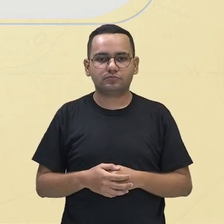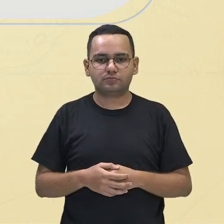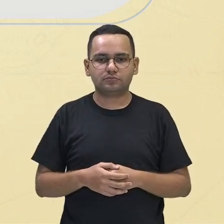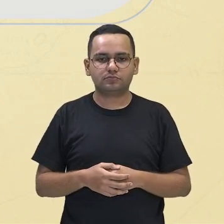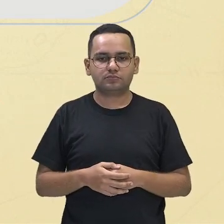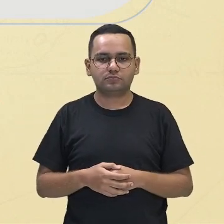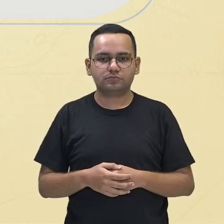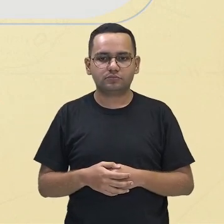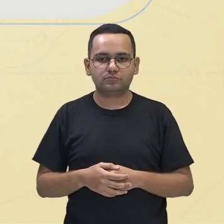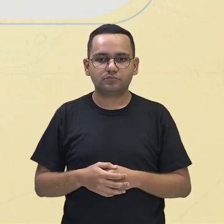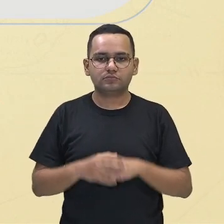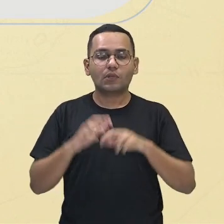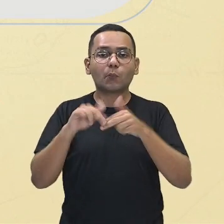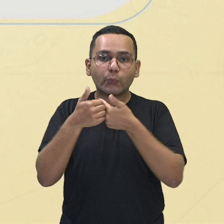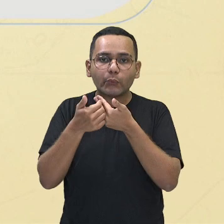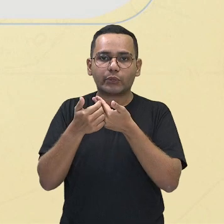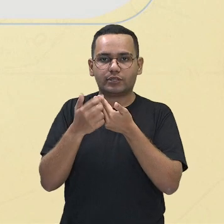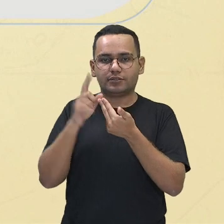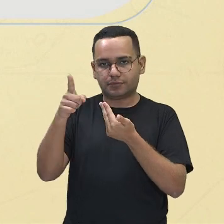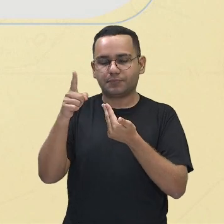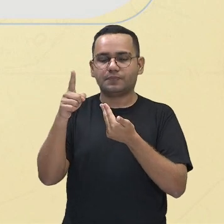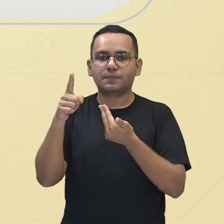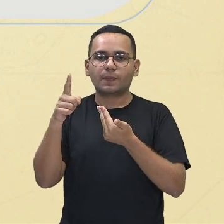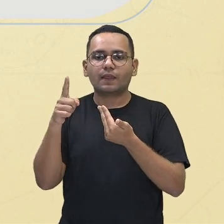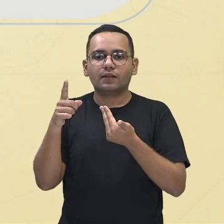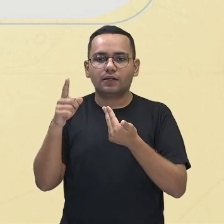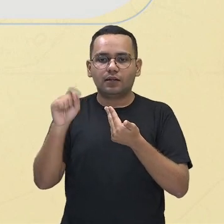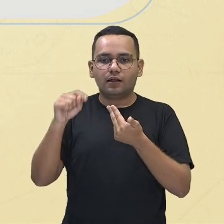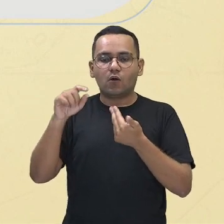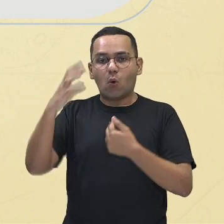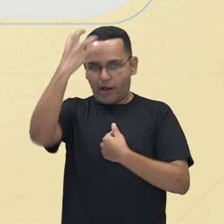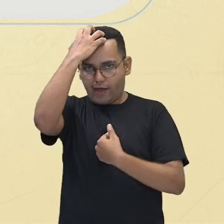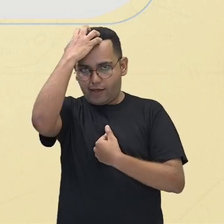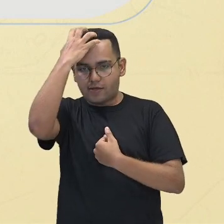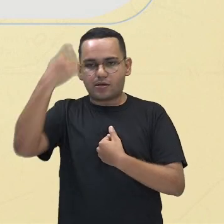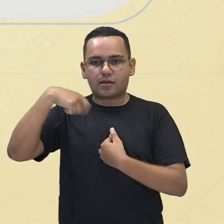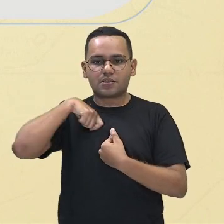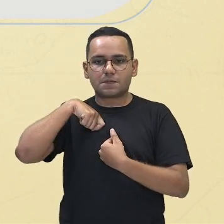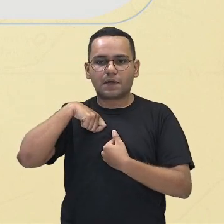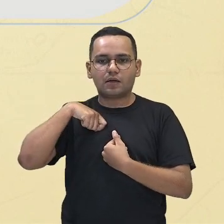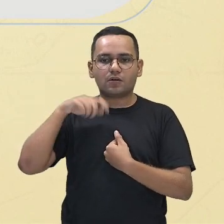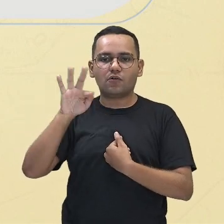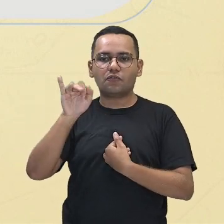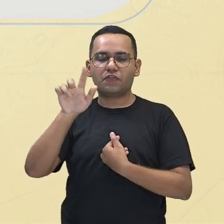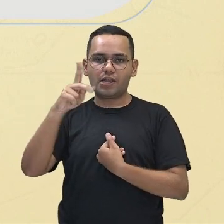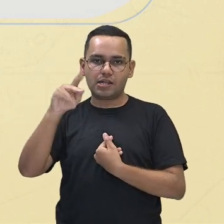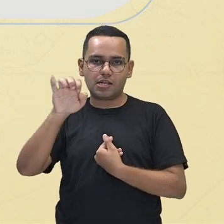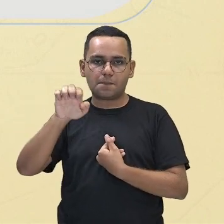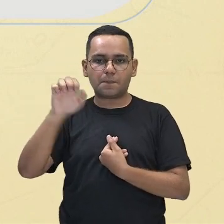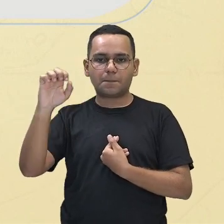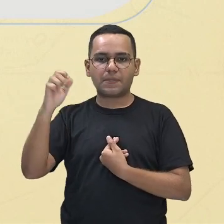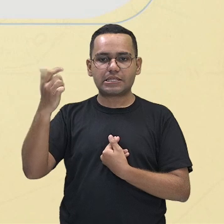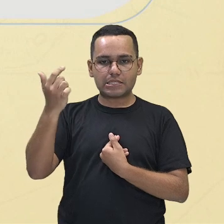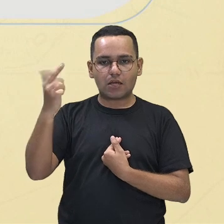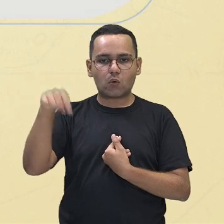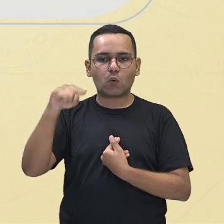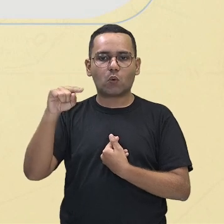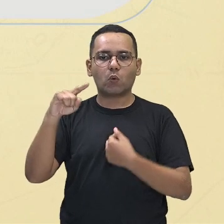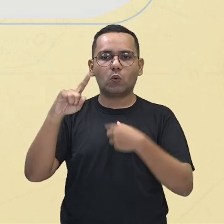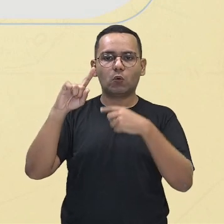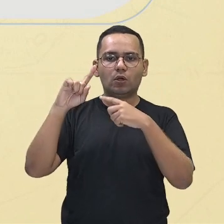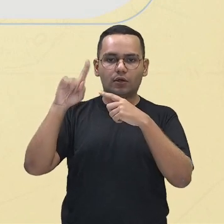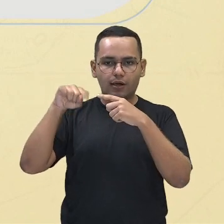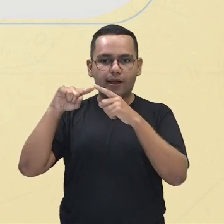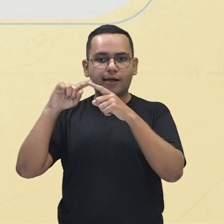o rei espanhol Felipe II assume o trono português, pois o herdeiro mais próximo do rei